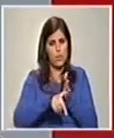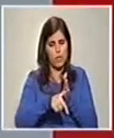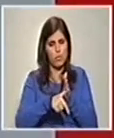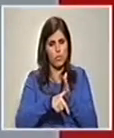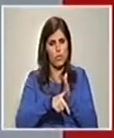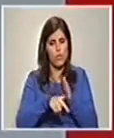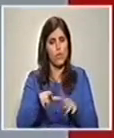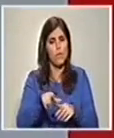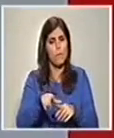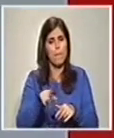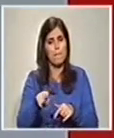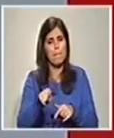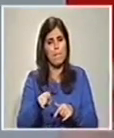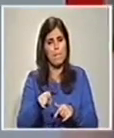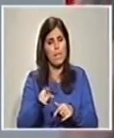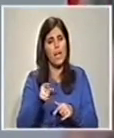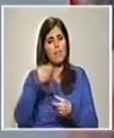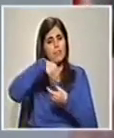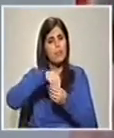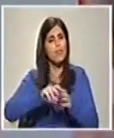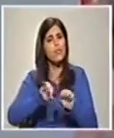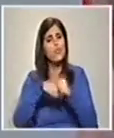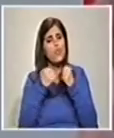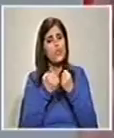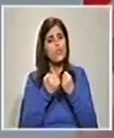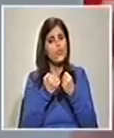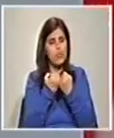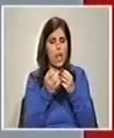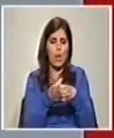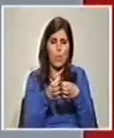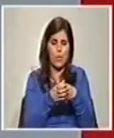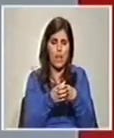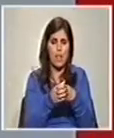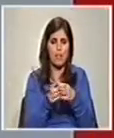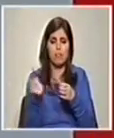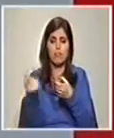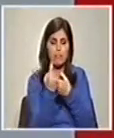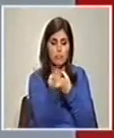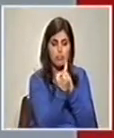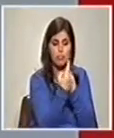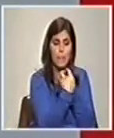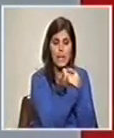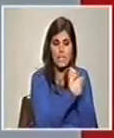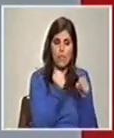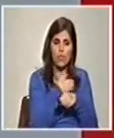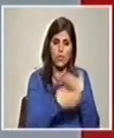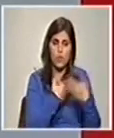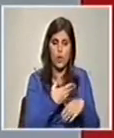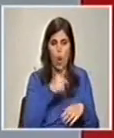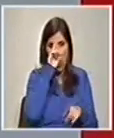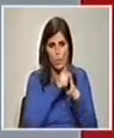Social, que se instala dentro das comunidades e põe os vários parceiros dessa comunidade a funcionar juntos. O nosso objetivo é